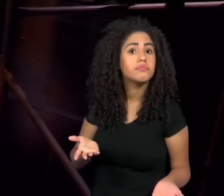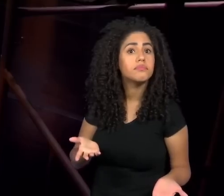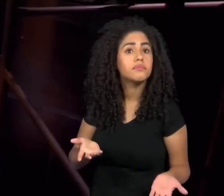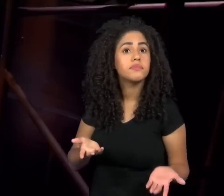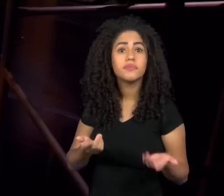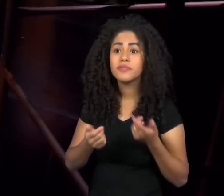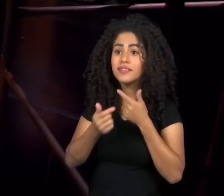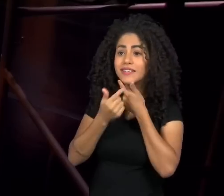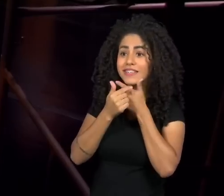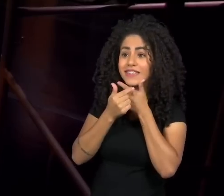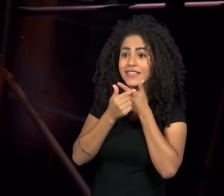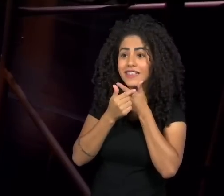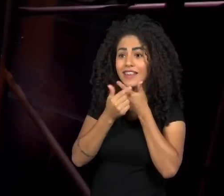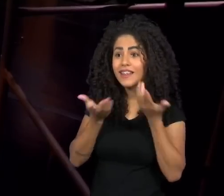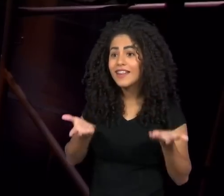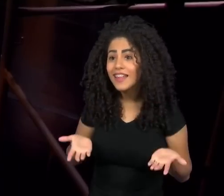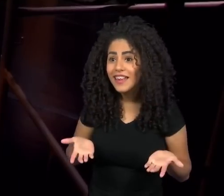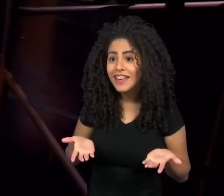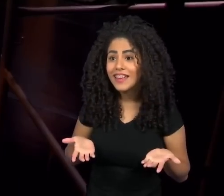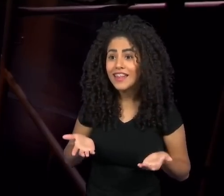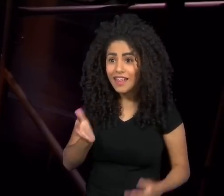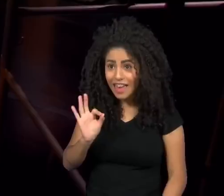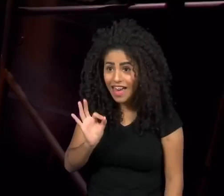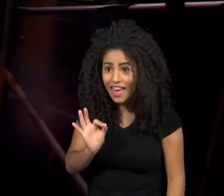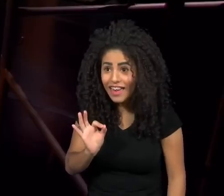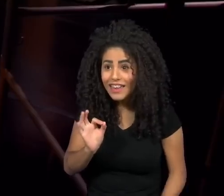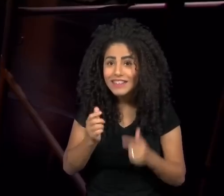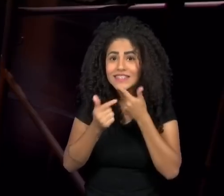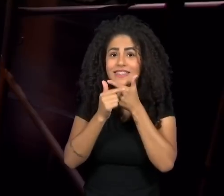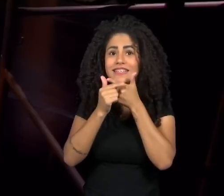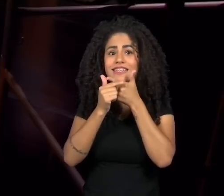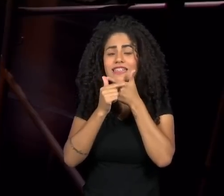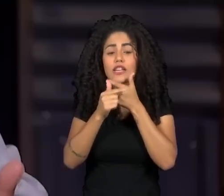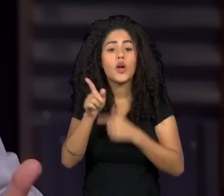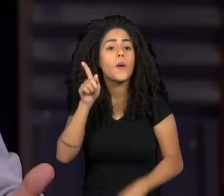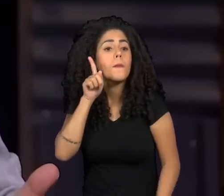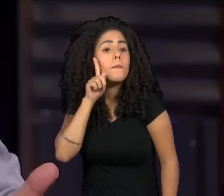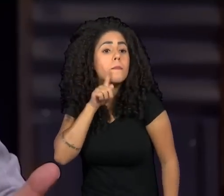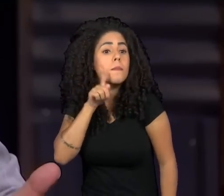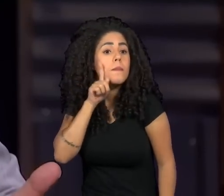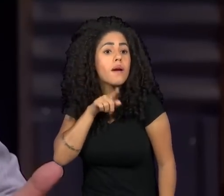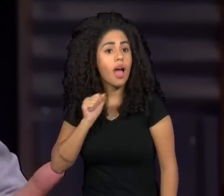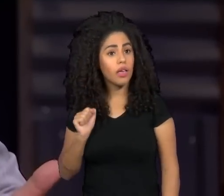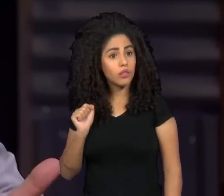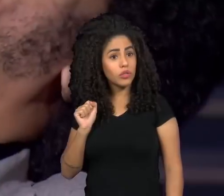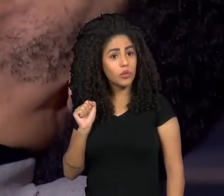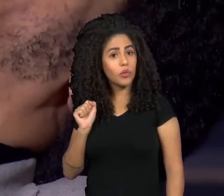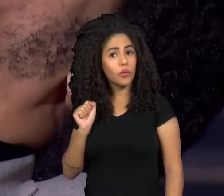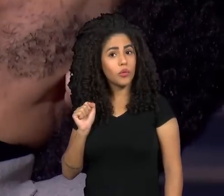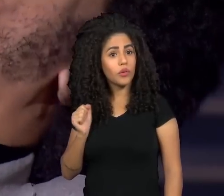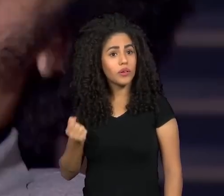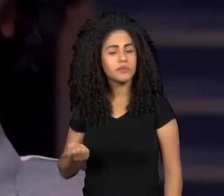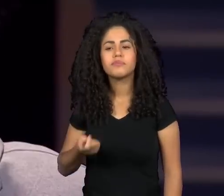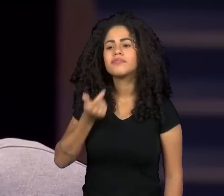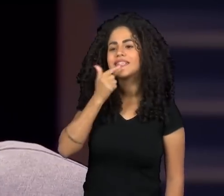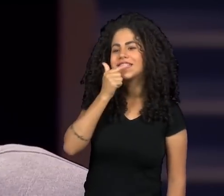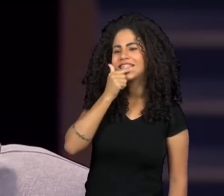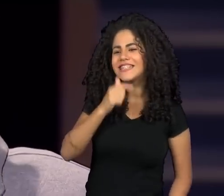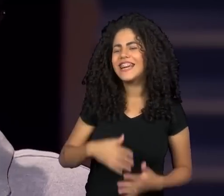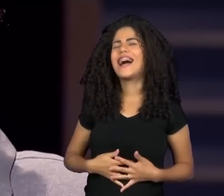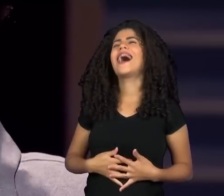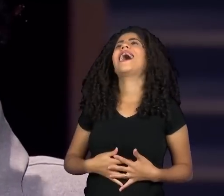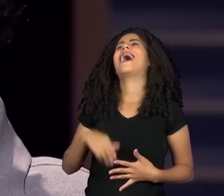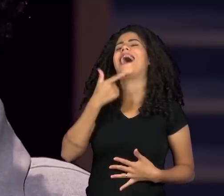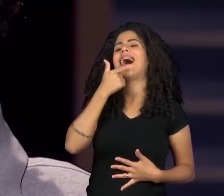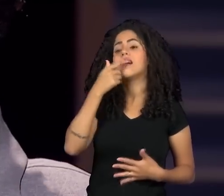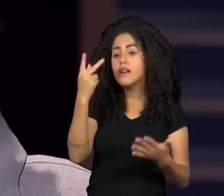ACM Neto. É um pardo, inclusive, bronzeado. Não é isso, não? Ele fez